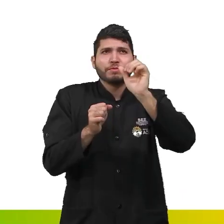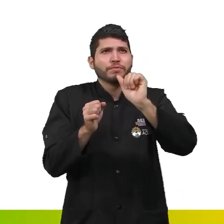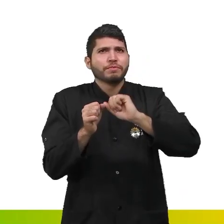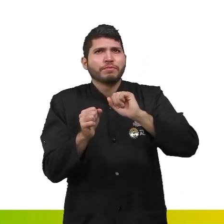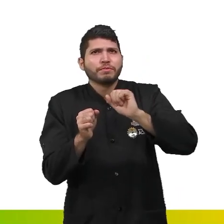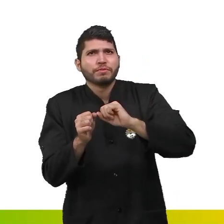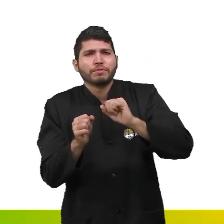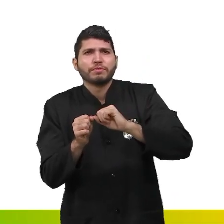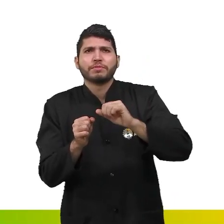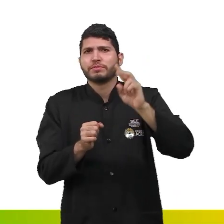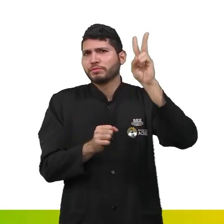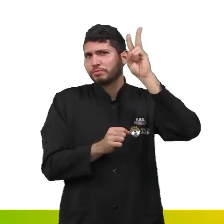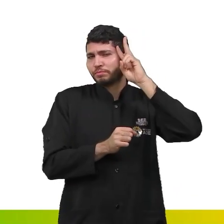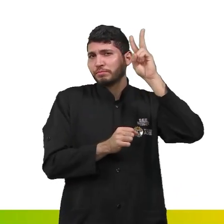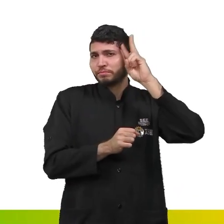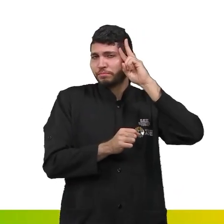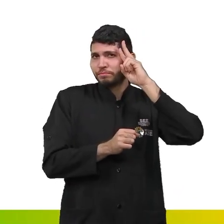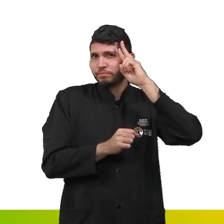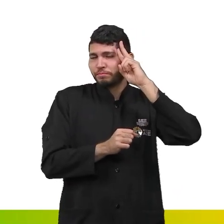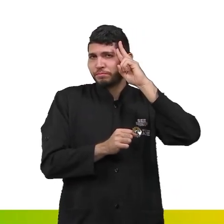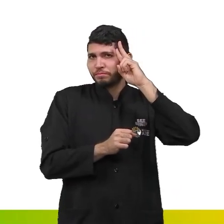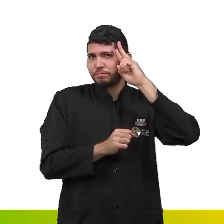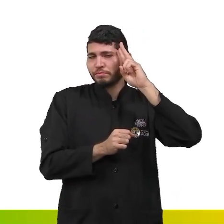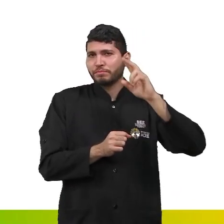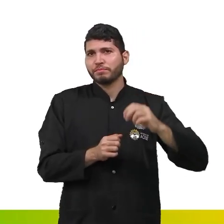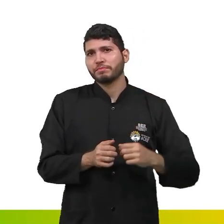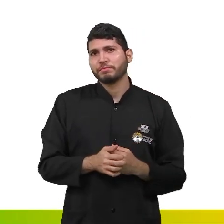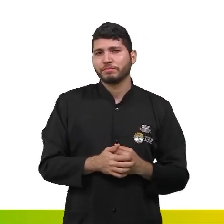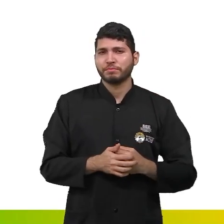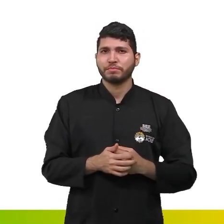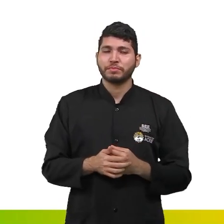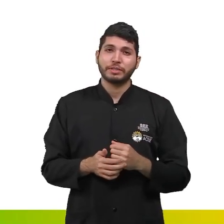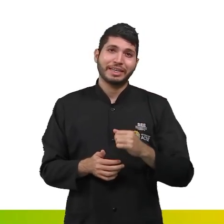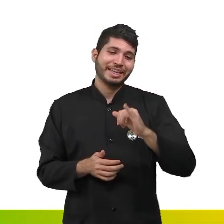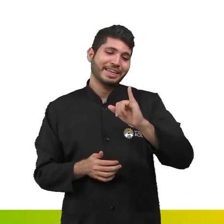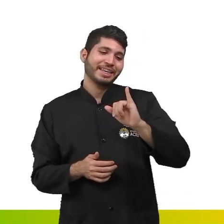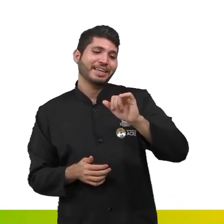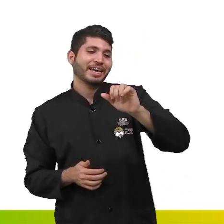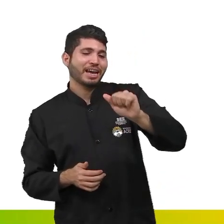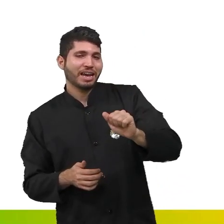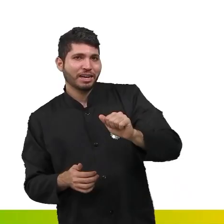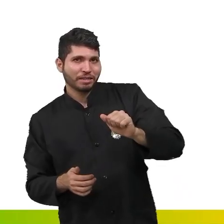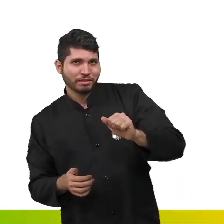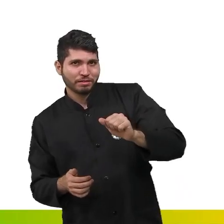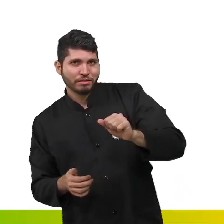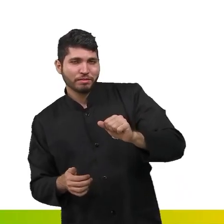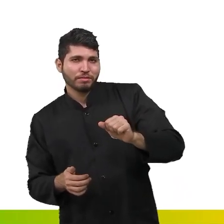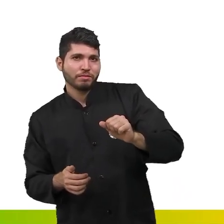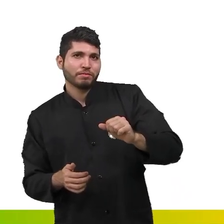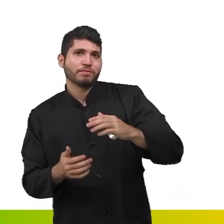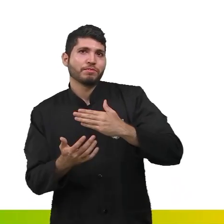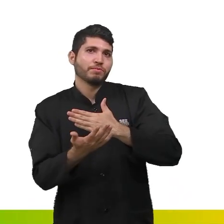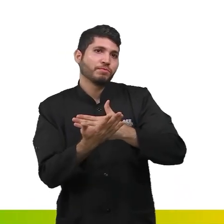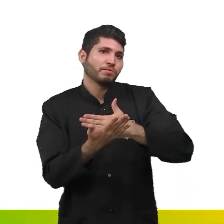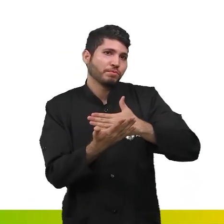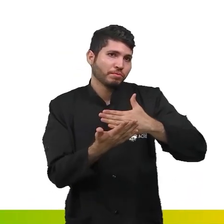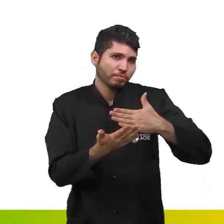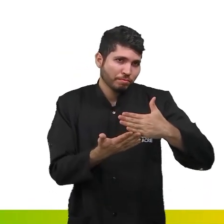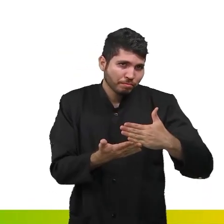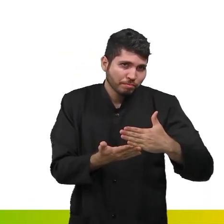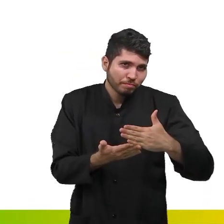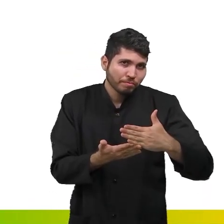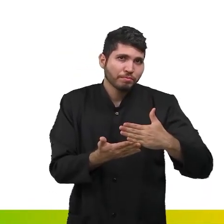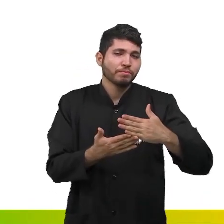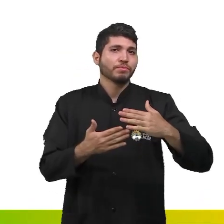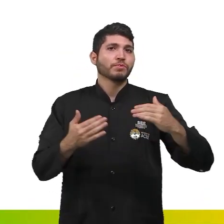na segunda-feira. Aí, ou seja, ia a começar a dieta. Mas observe